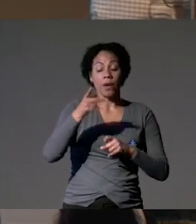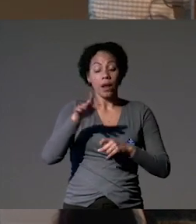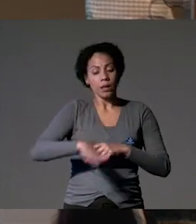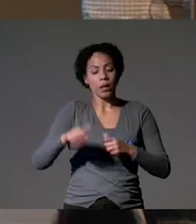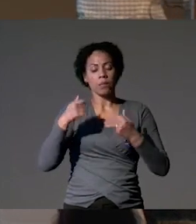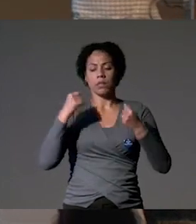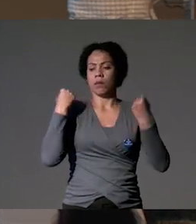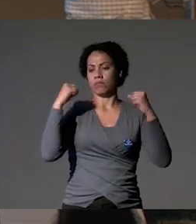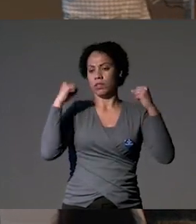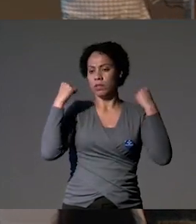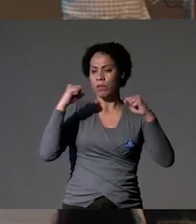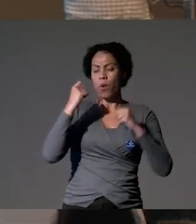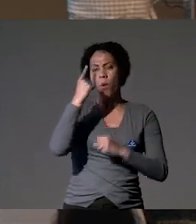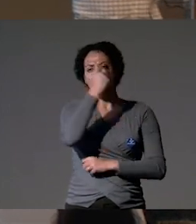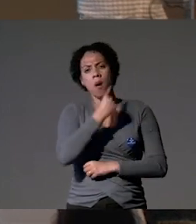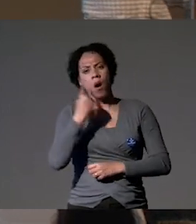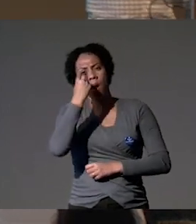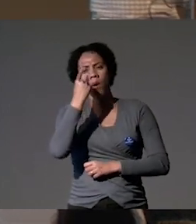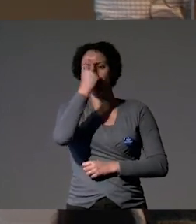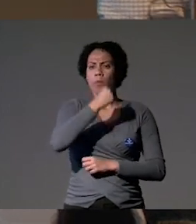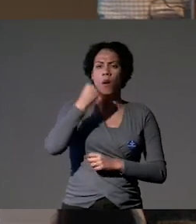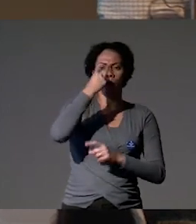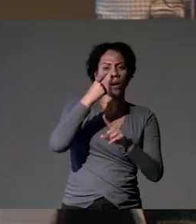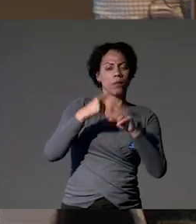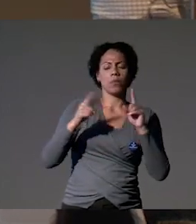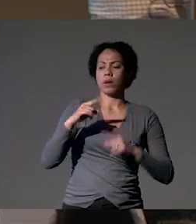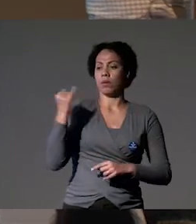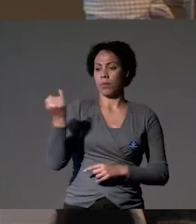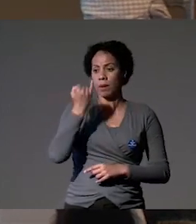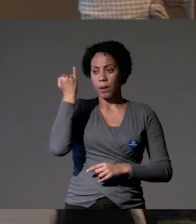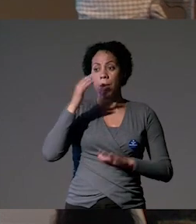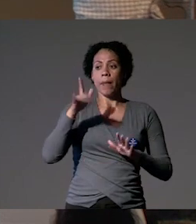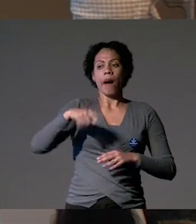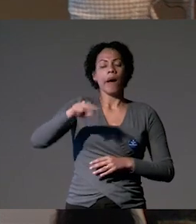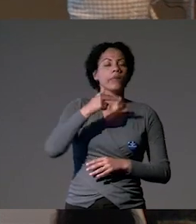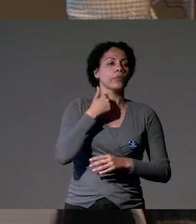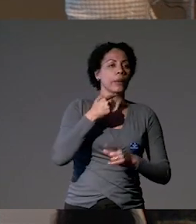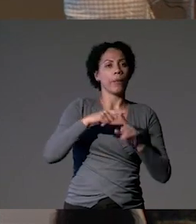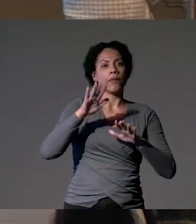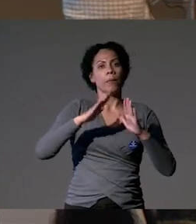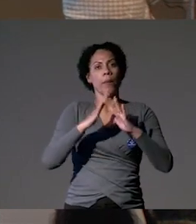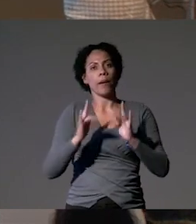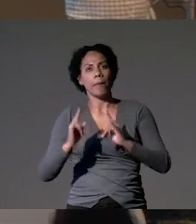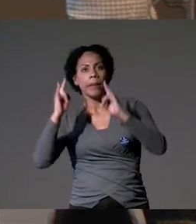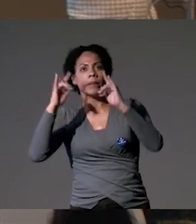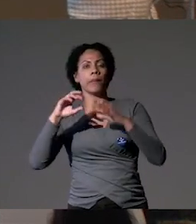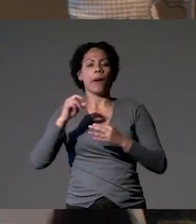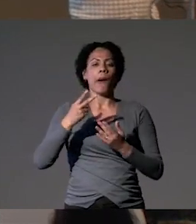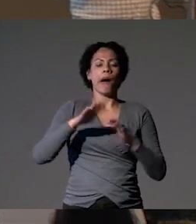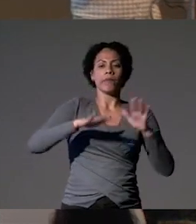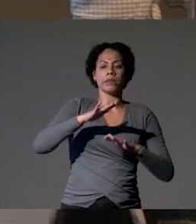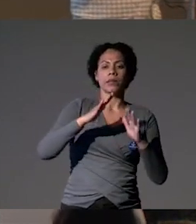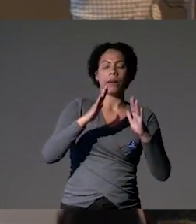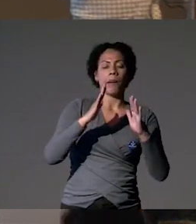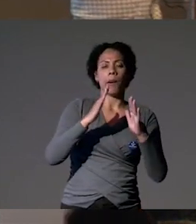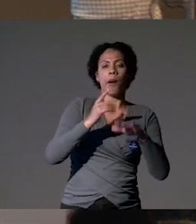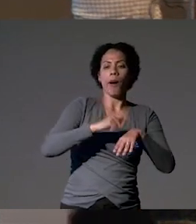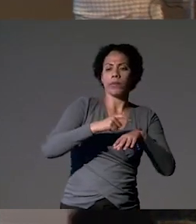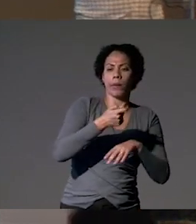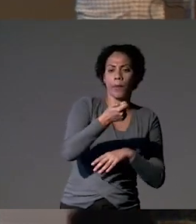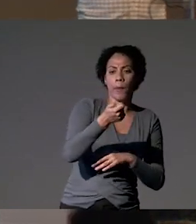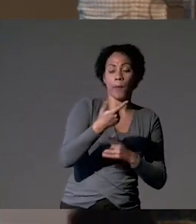dia, e muitas vezes isso não é mais possível. Moramos em apartamento, temos pouco tempo, a criança fica, não necessariamente na escola tem esse